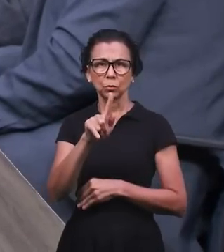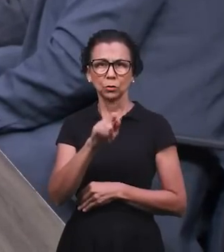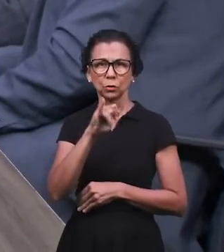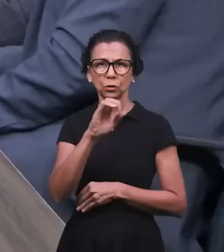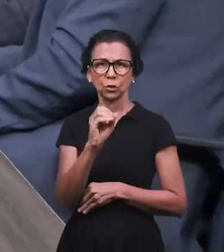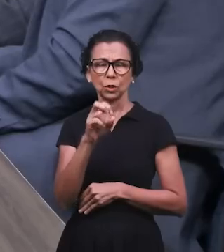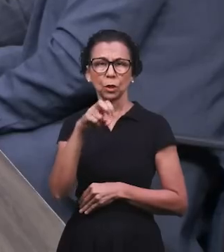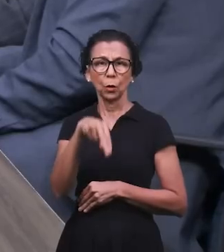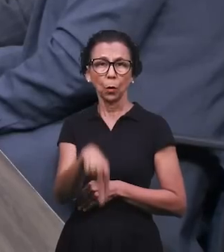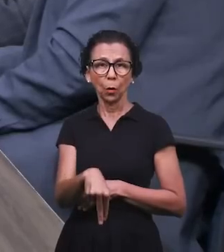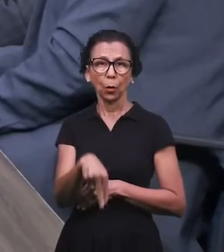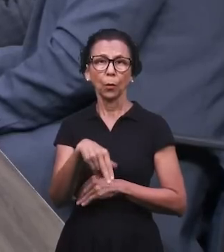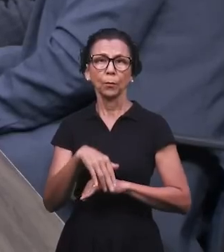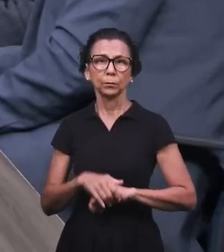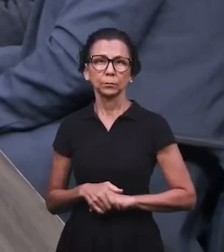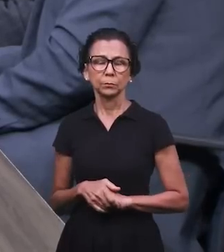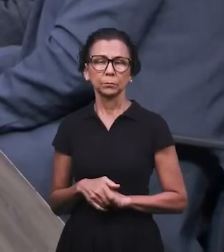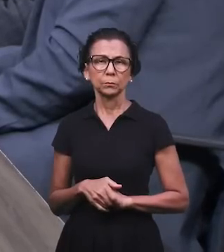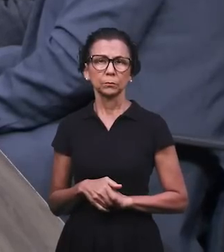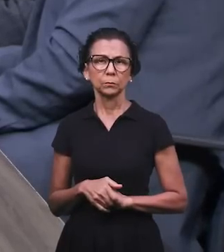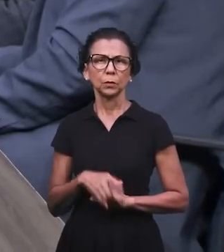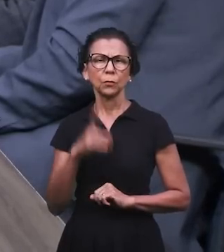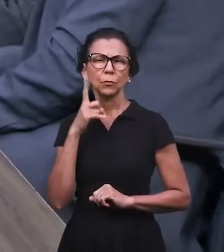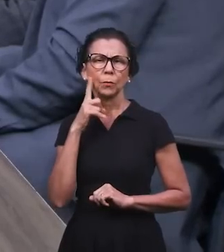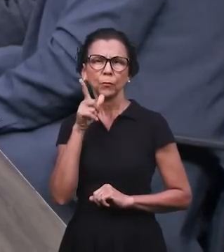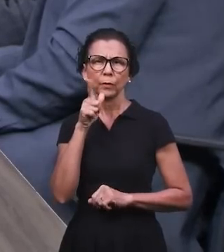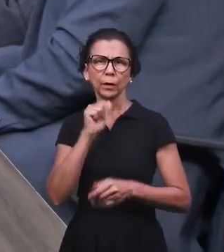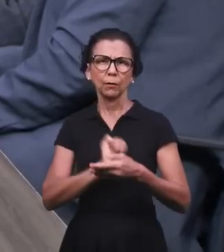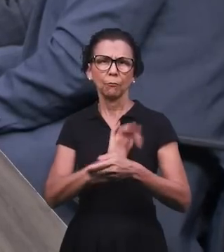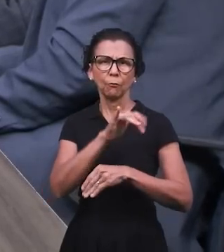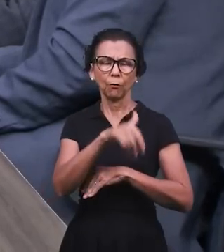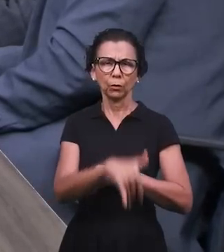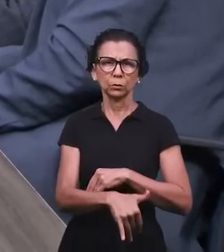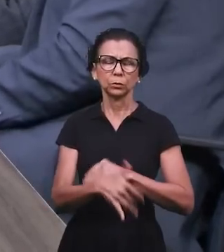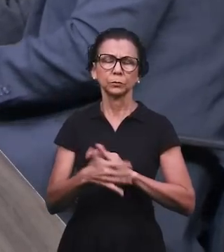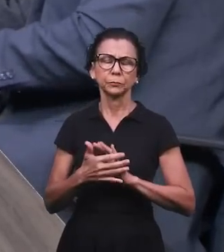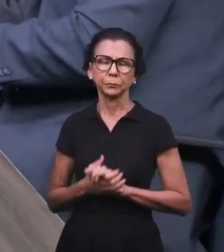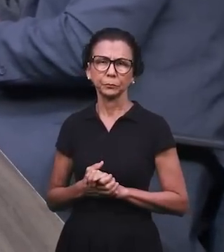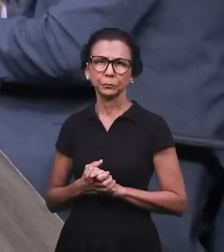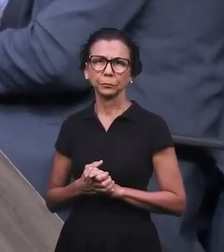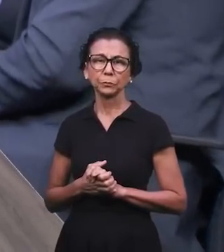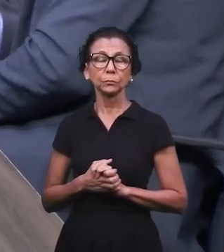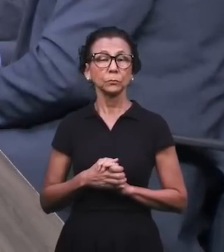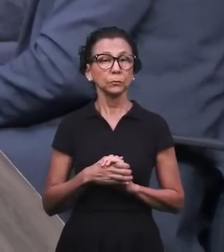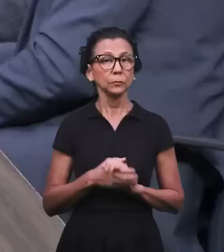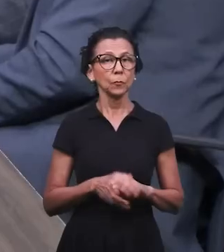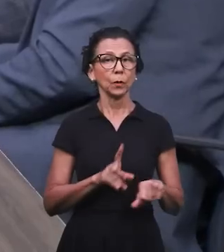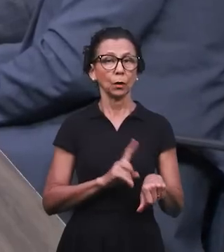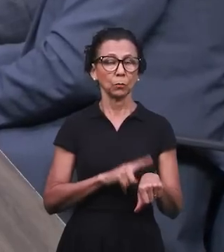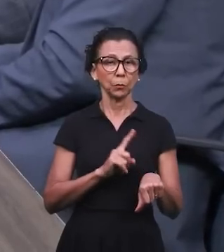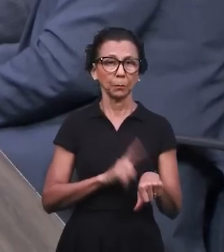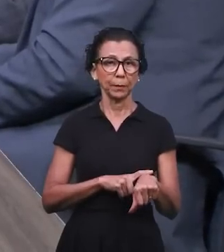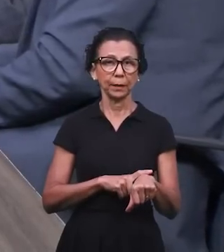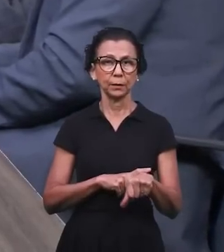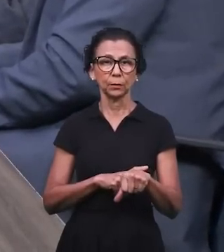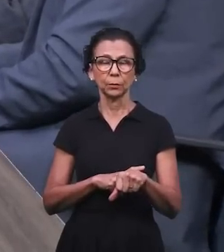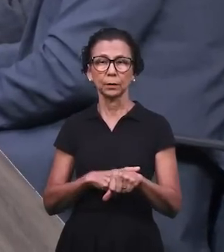fonte de Gion. Então, a hora que o rei Salomão foi ungido, a trombeta